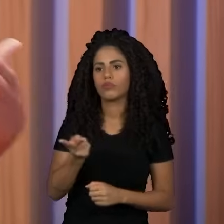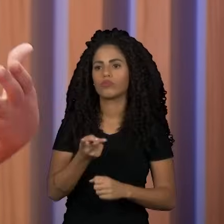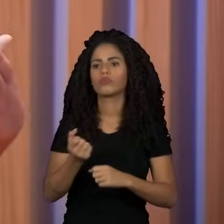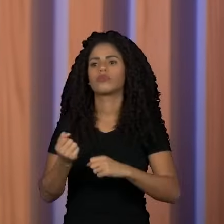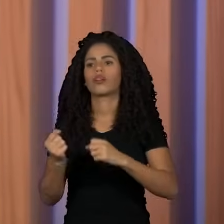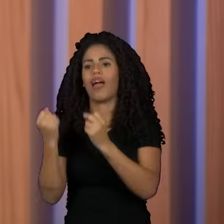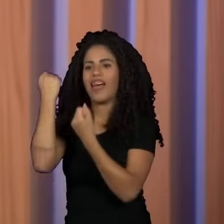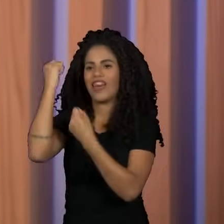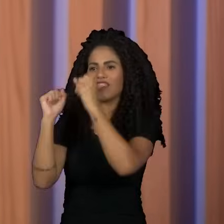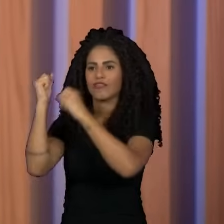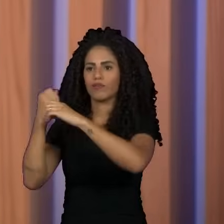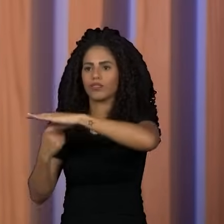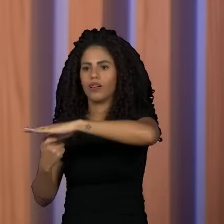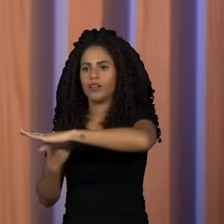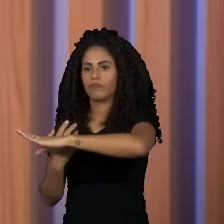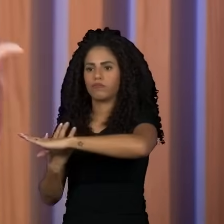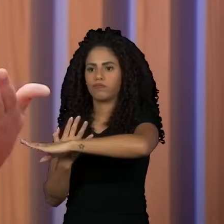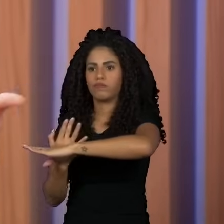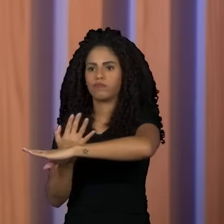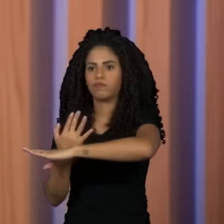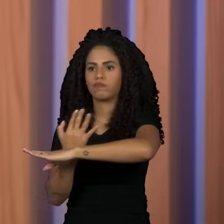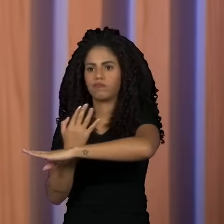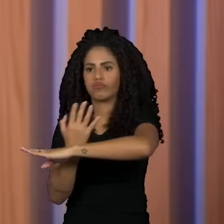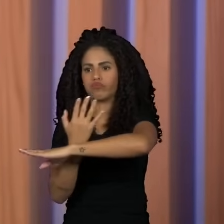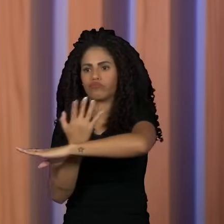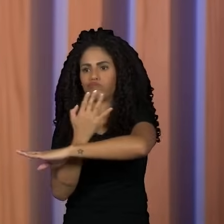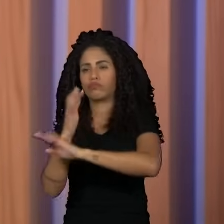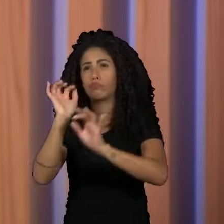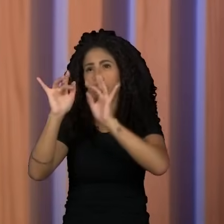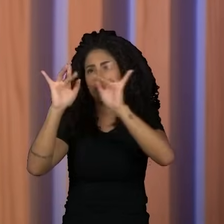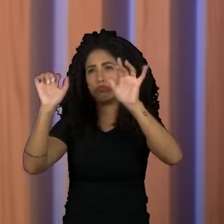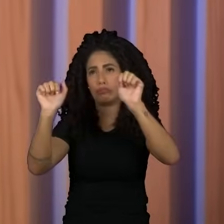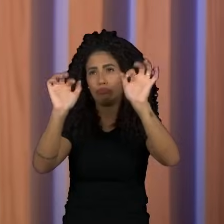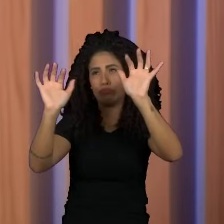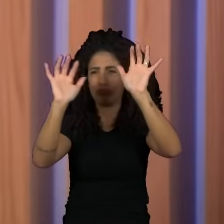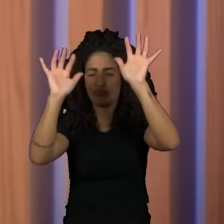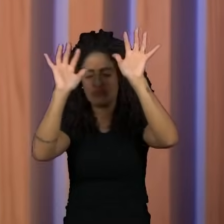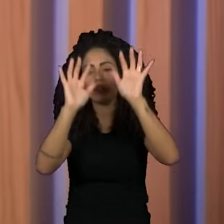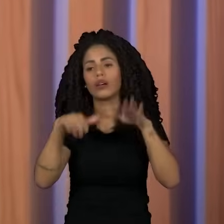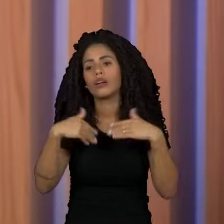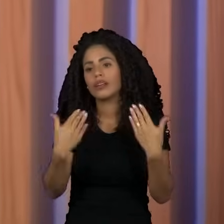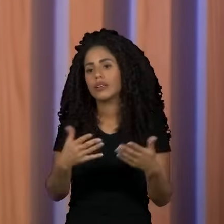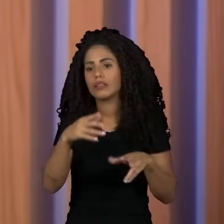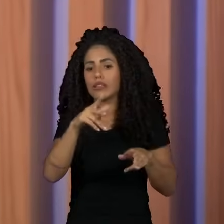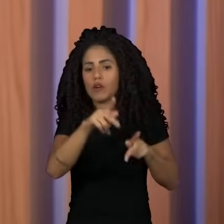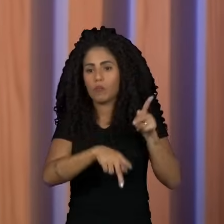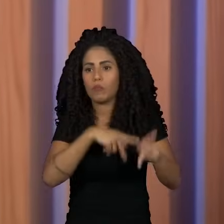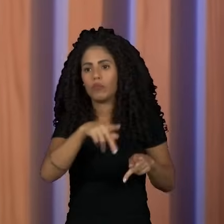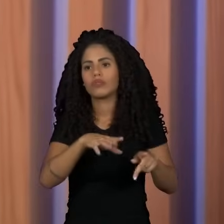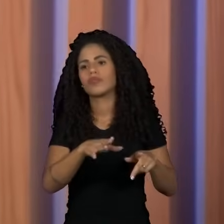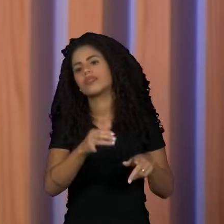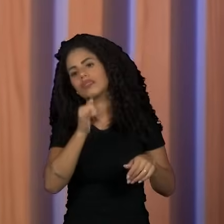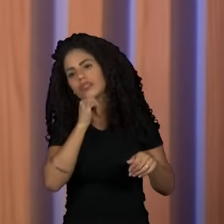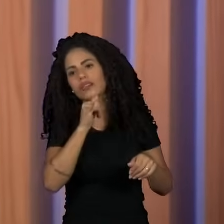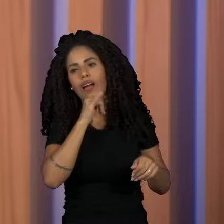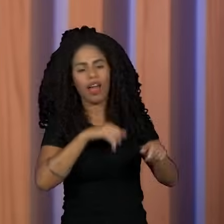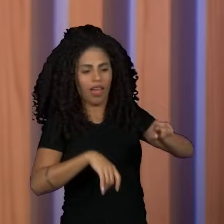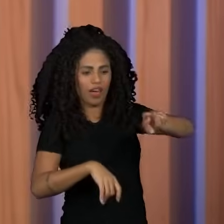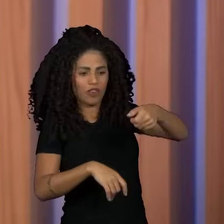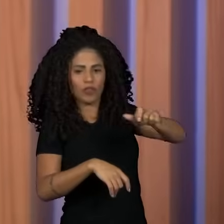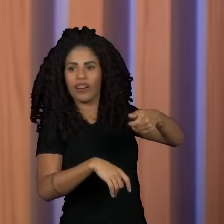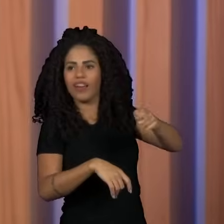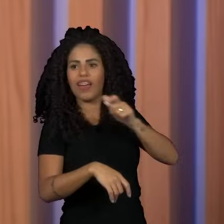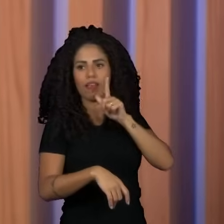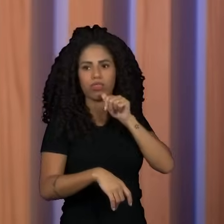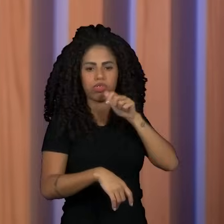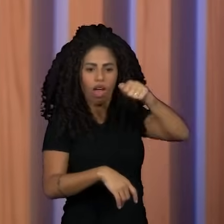água que vai ser utilizada por uma população inteira. O tempo que essa população deixa a torneira ligada não afeta muito pouco,